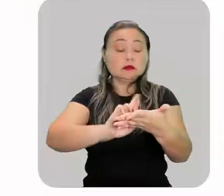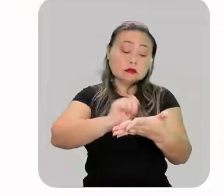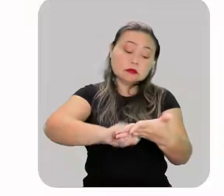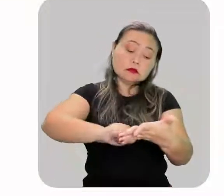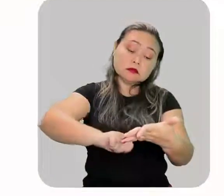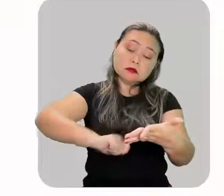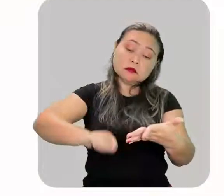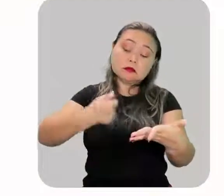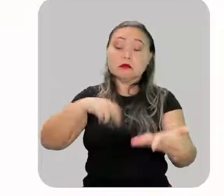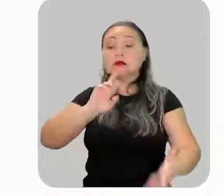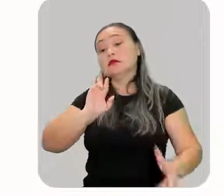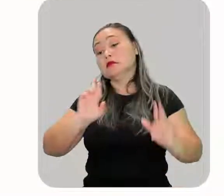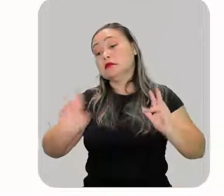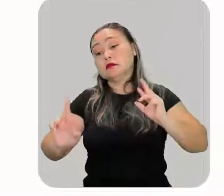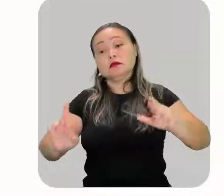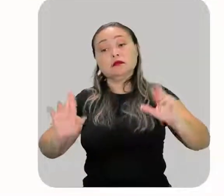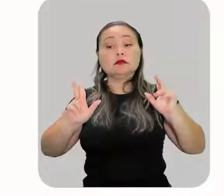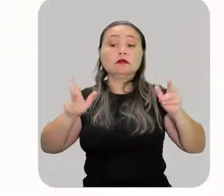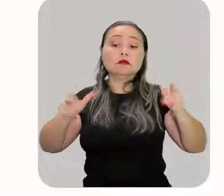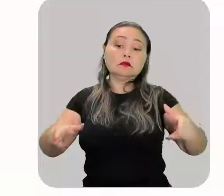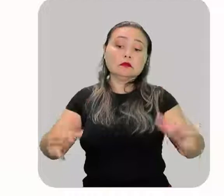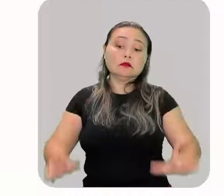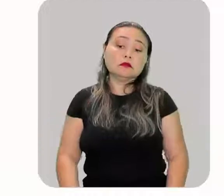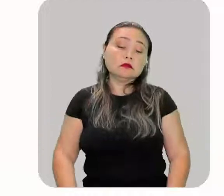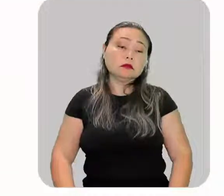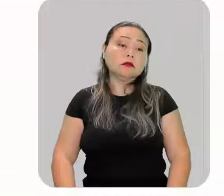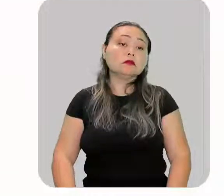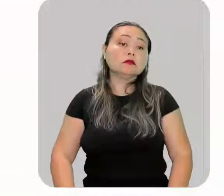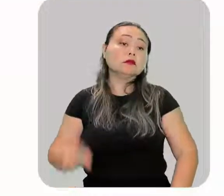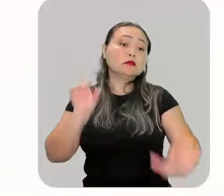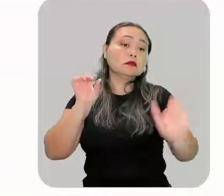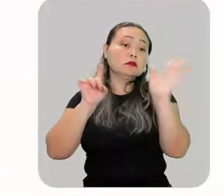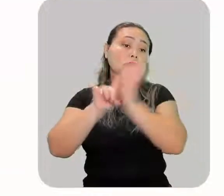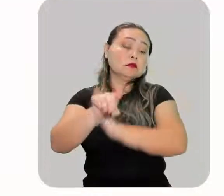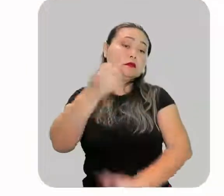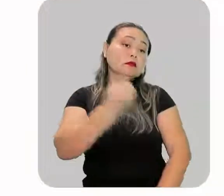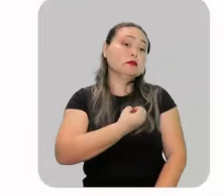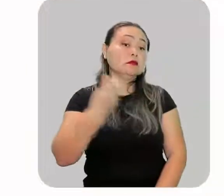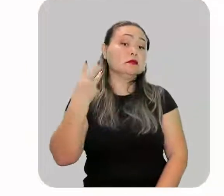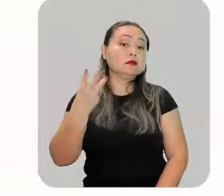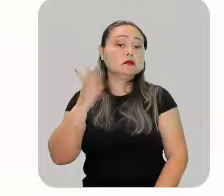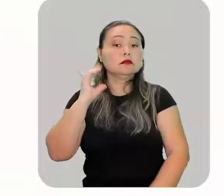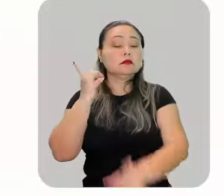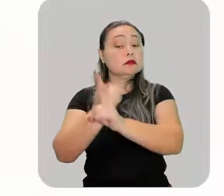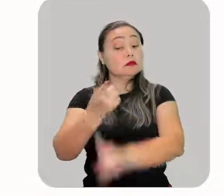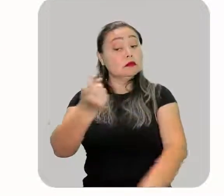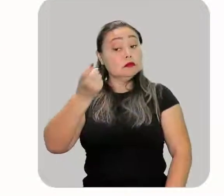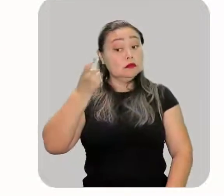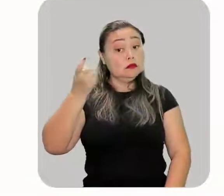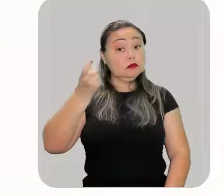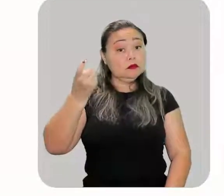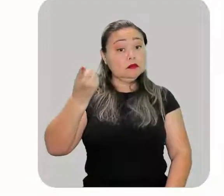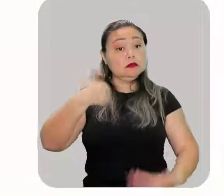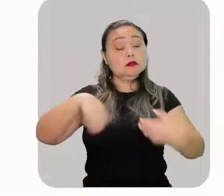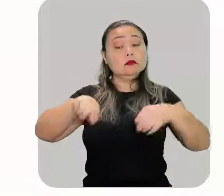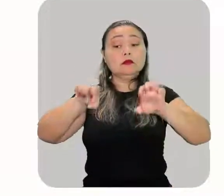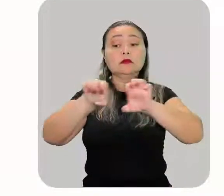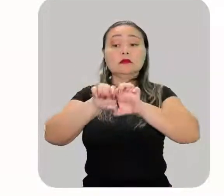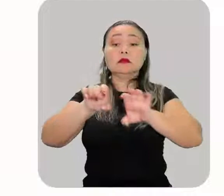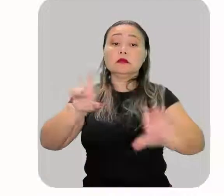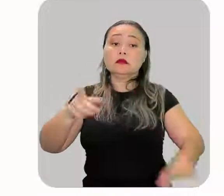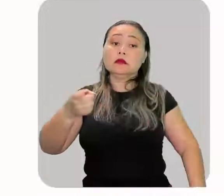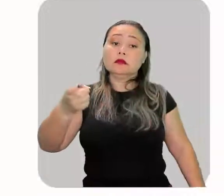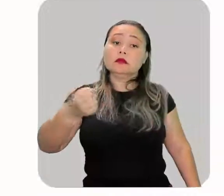equação, o resultado é o mesmo. Pergunta de número 3, agora eu sei. Determine o valor de x